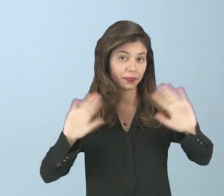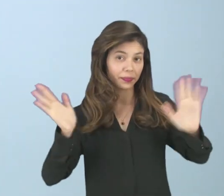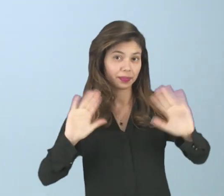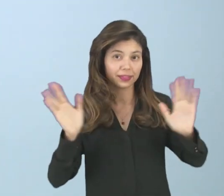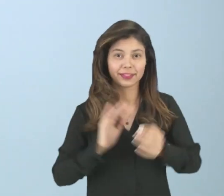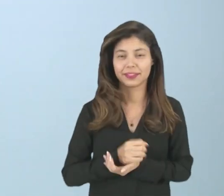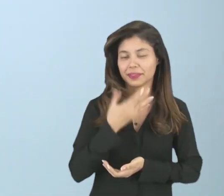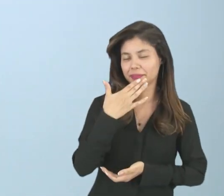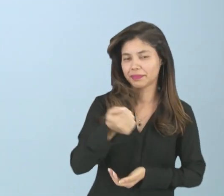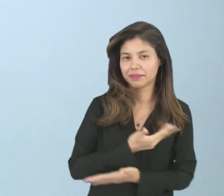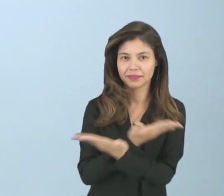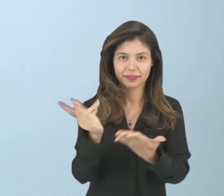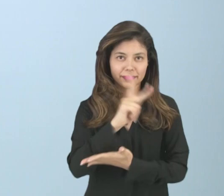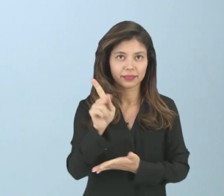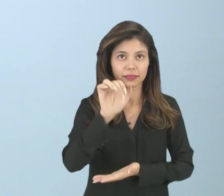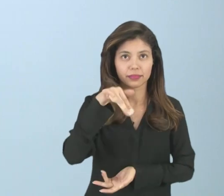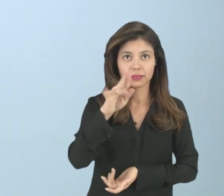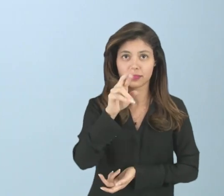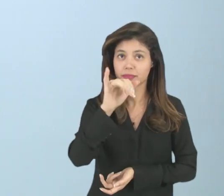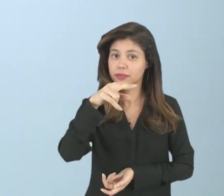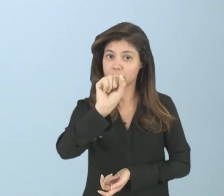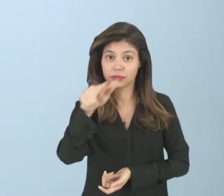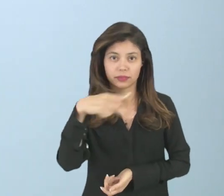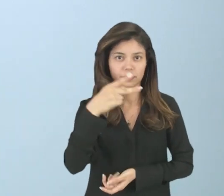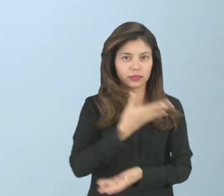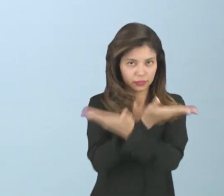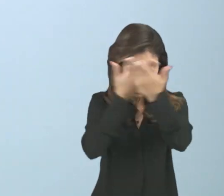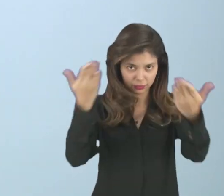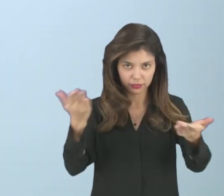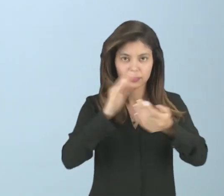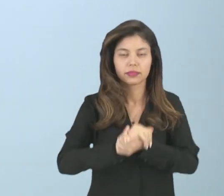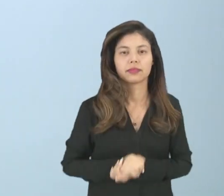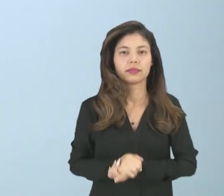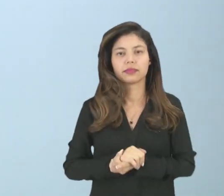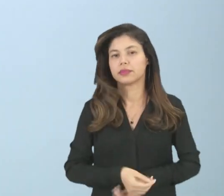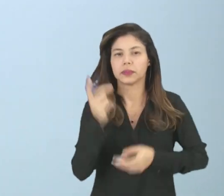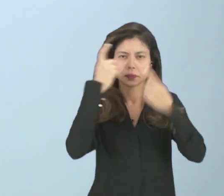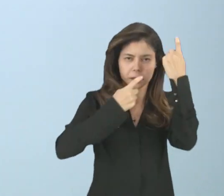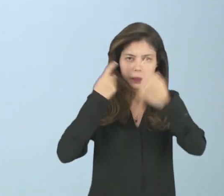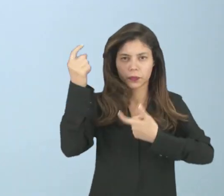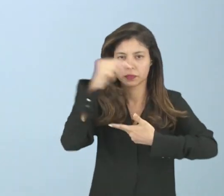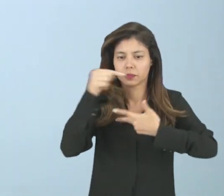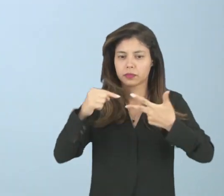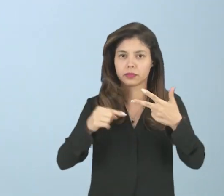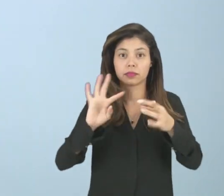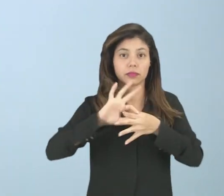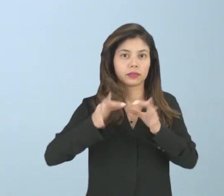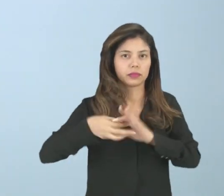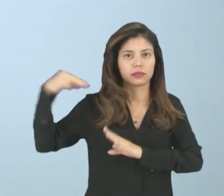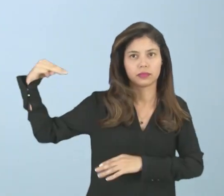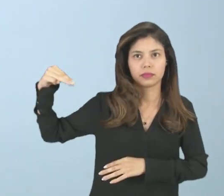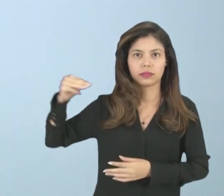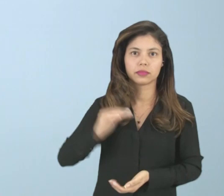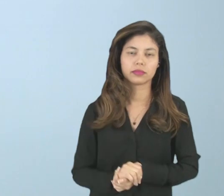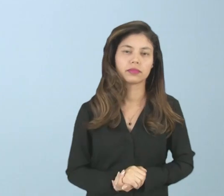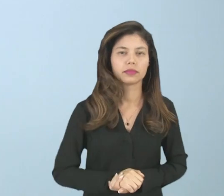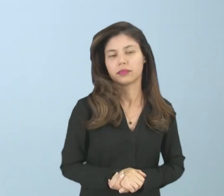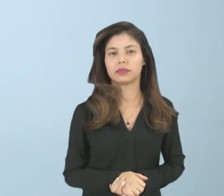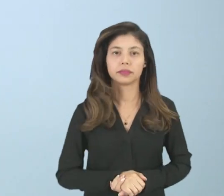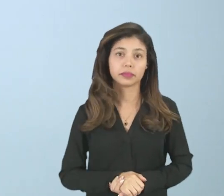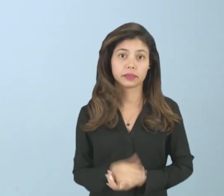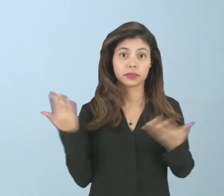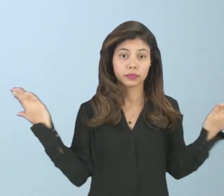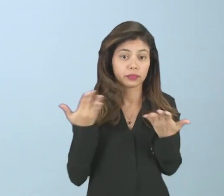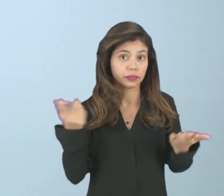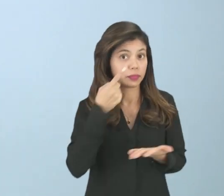Olá, olá, olá, olá, tudo bem? Professor Emerson aqui falando com você que está realmente preocupado com o contexto de matemática. Em relação à questão do